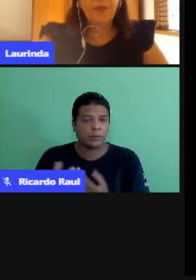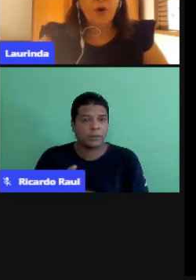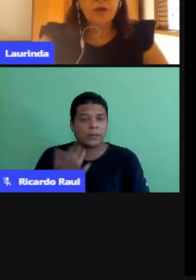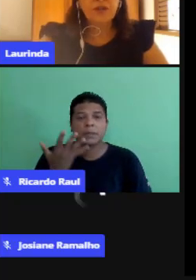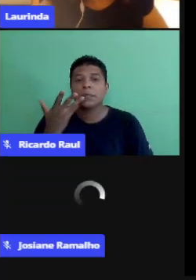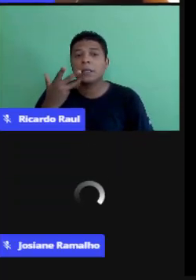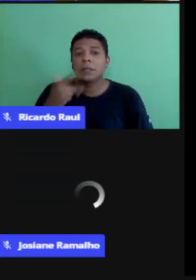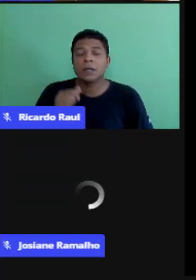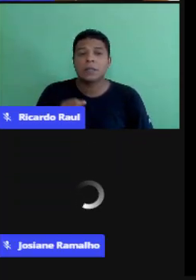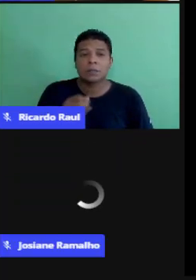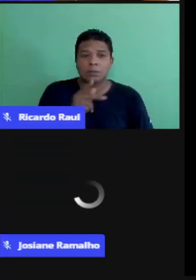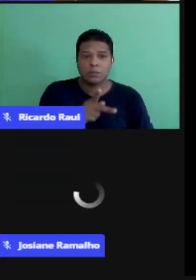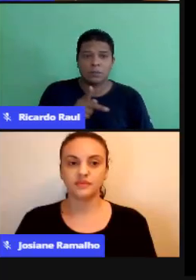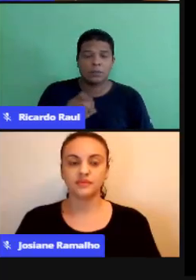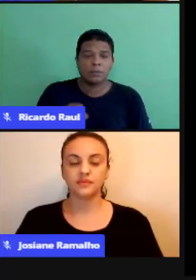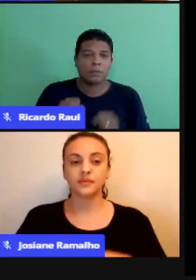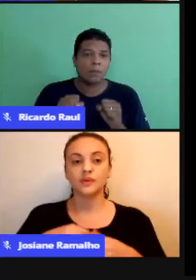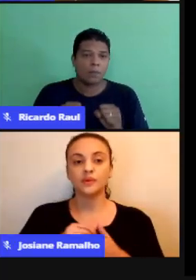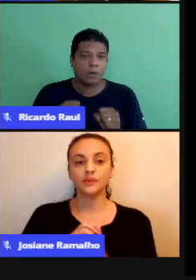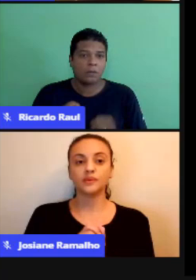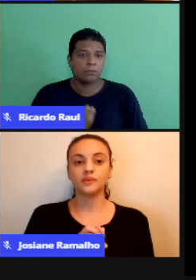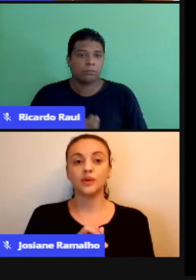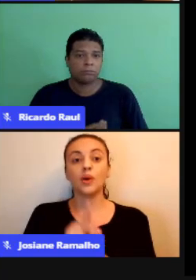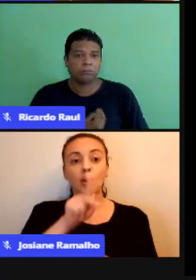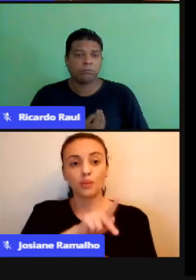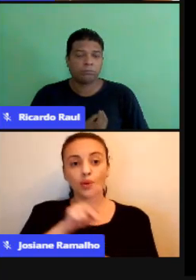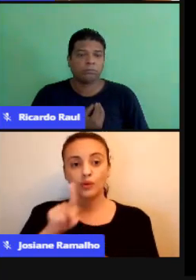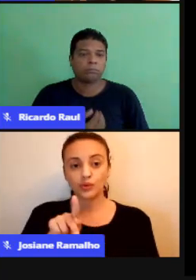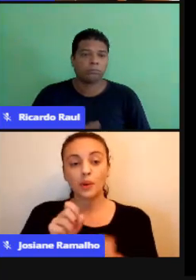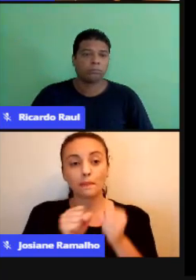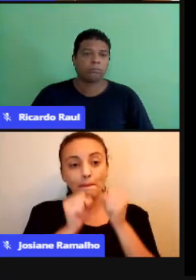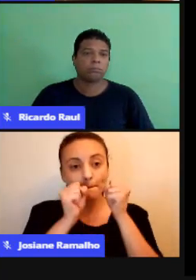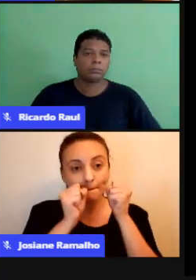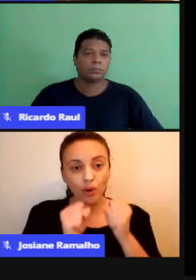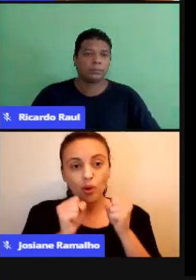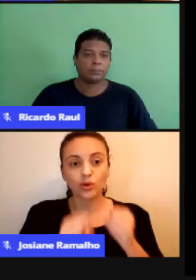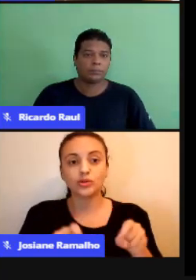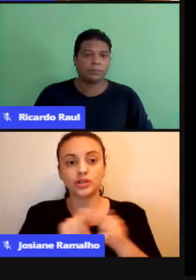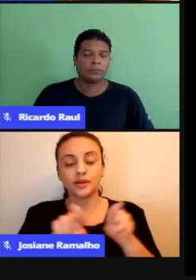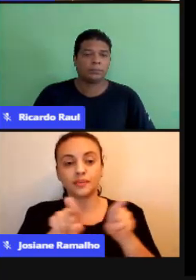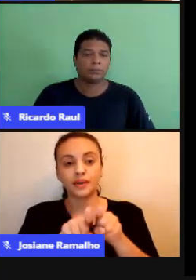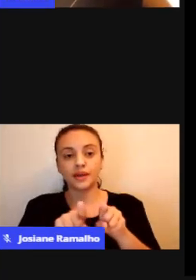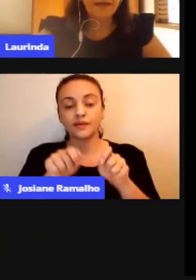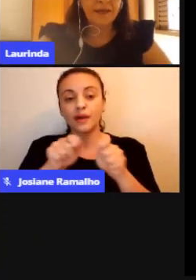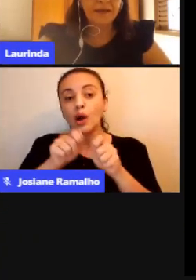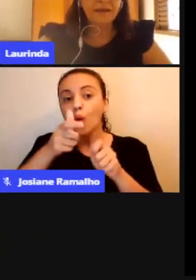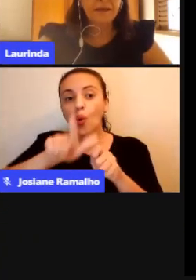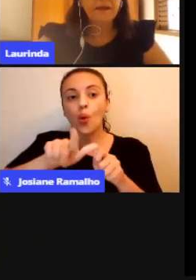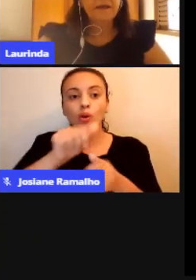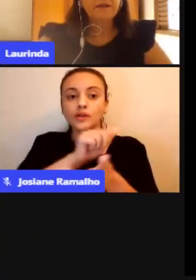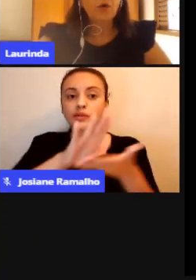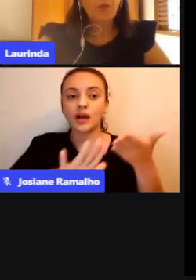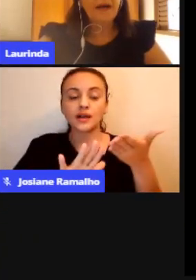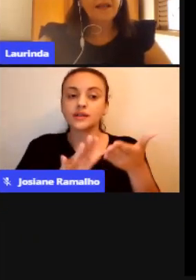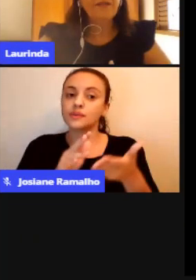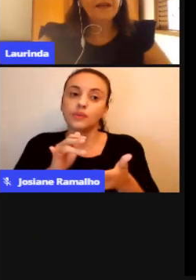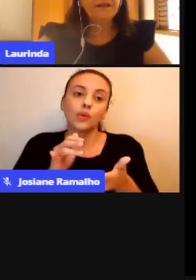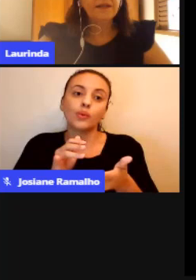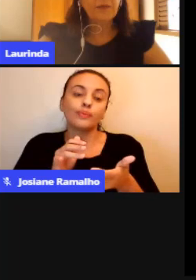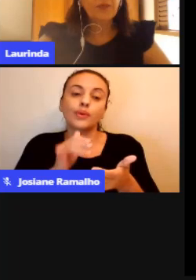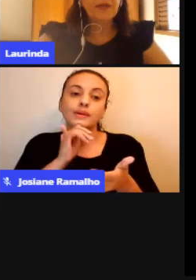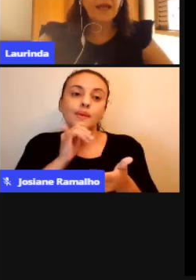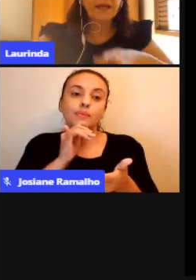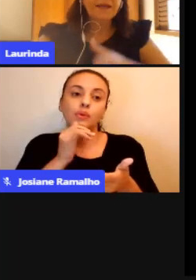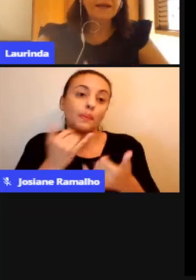professor, ele pode, nesse momento, estar envolvendo outras atividades, como uma brincadeira. Então, o pai